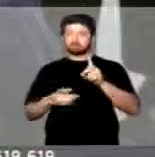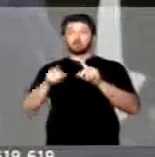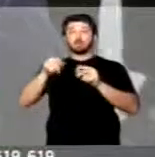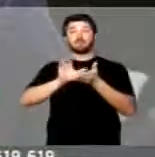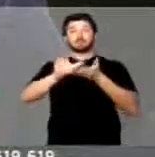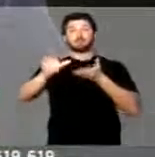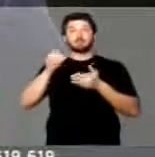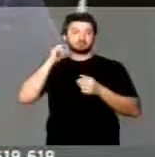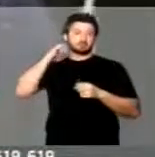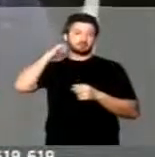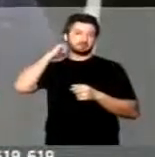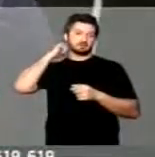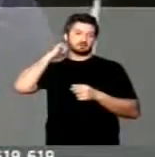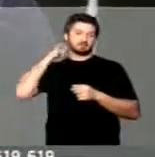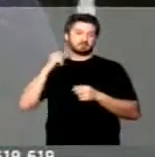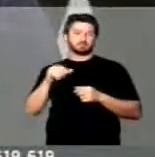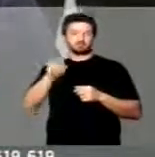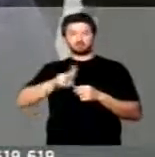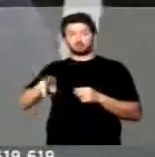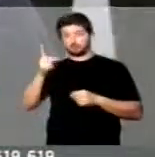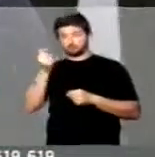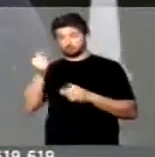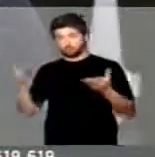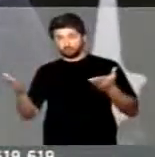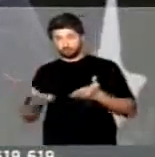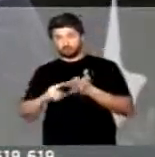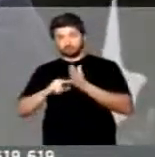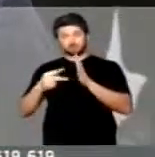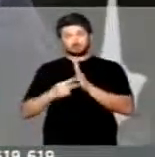é um investimento. Aplicação de recursos